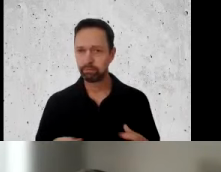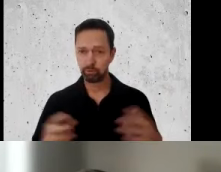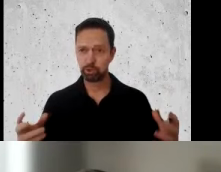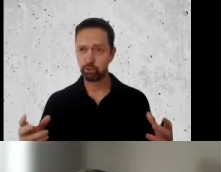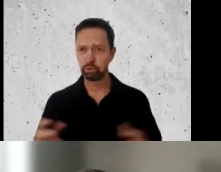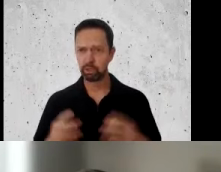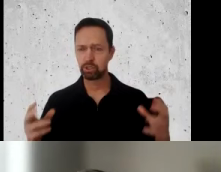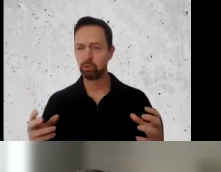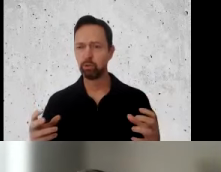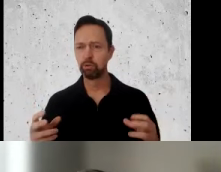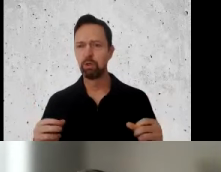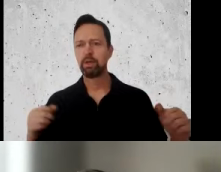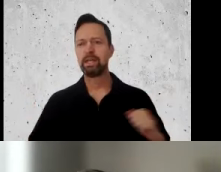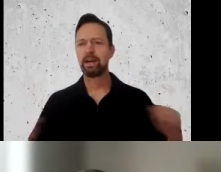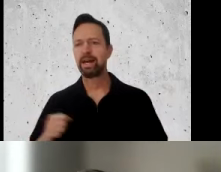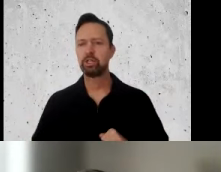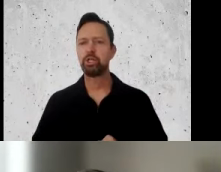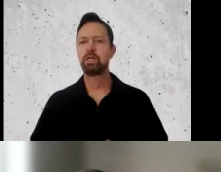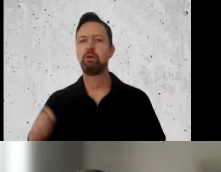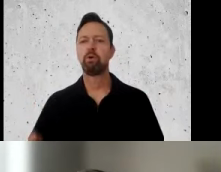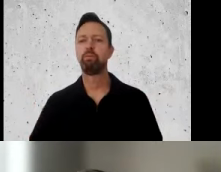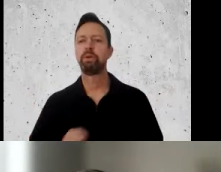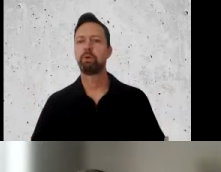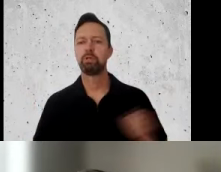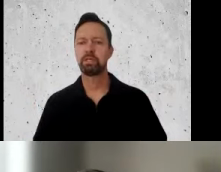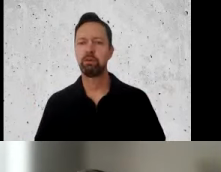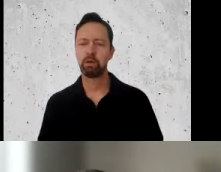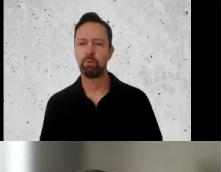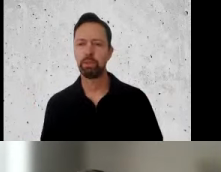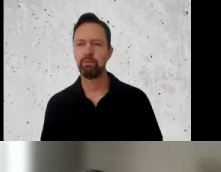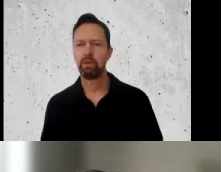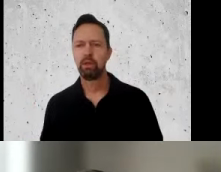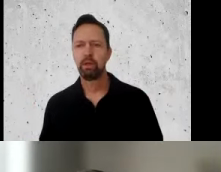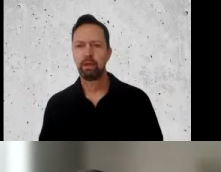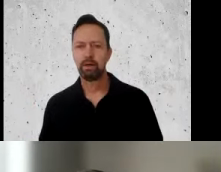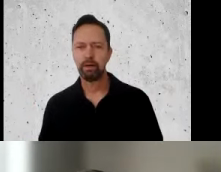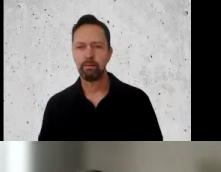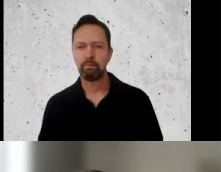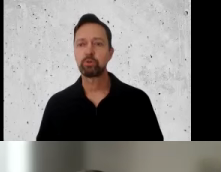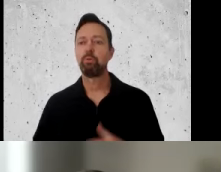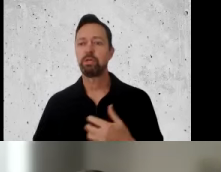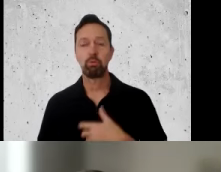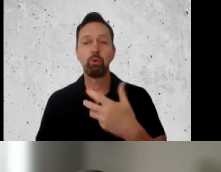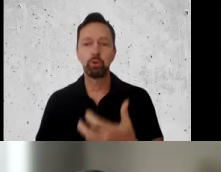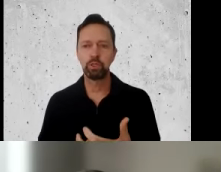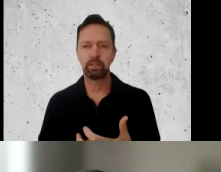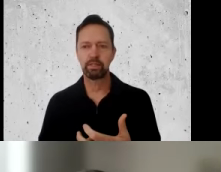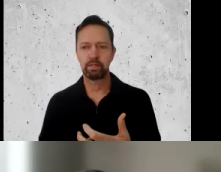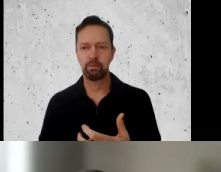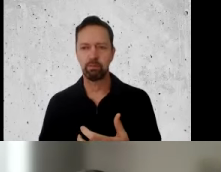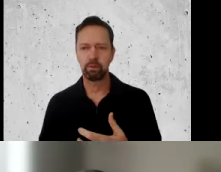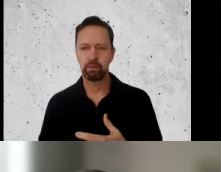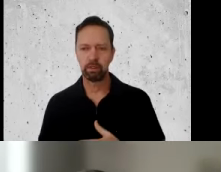seguro, tem um seguro que iria garantir que eu vou cumprir o que eu disse que eu ia cumprir, mas como isso é um custo